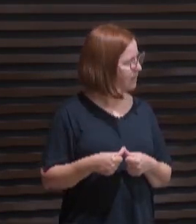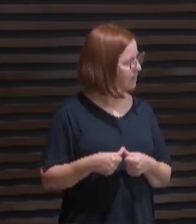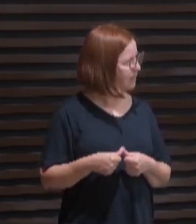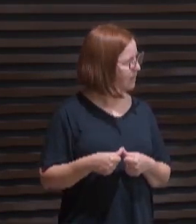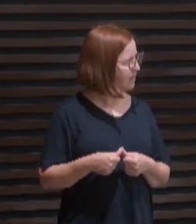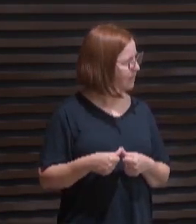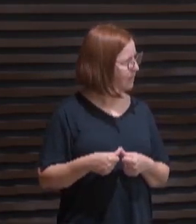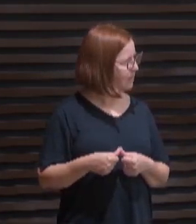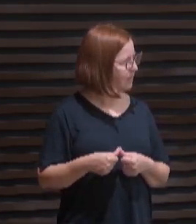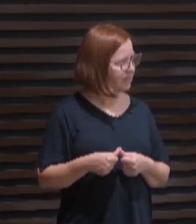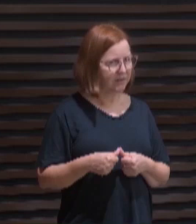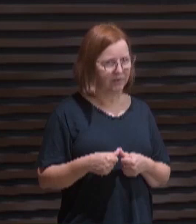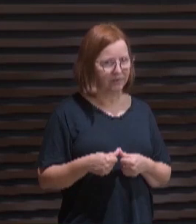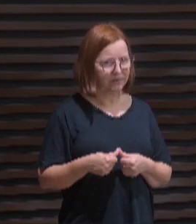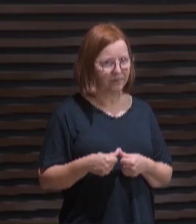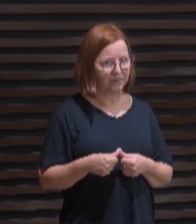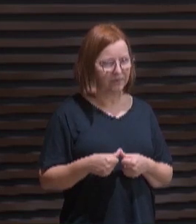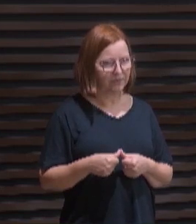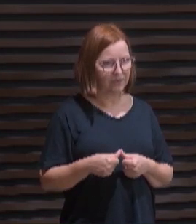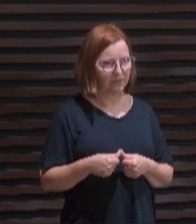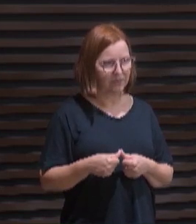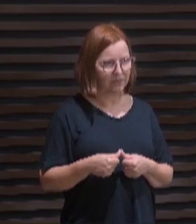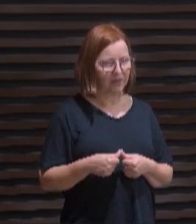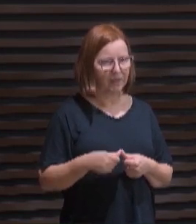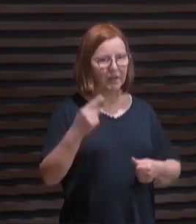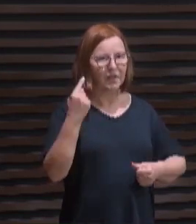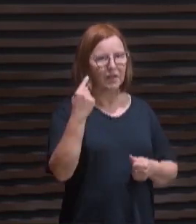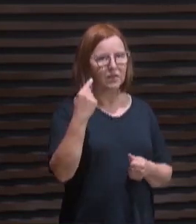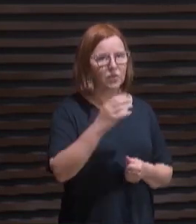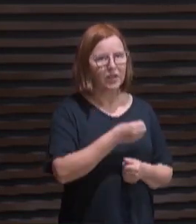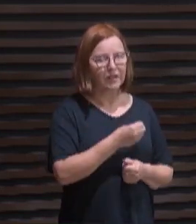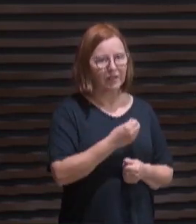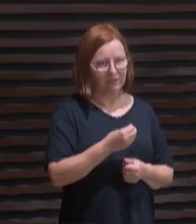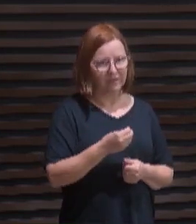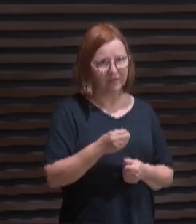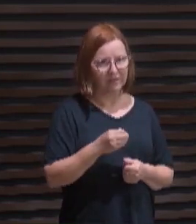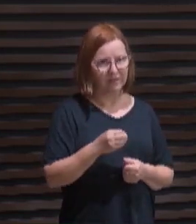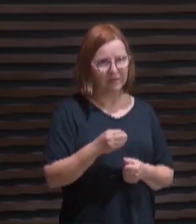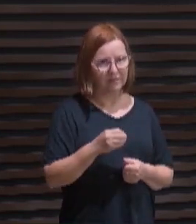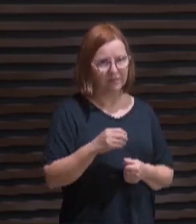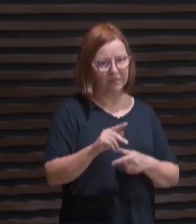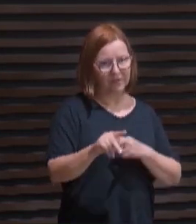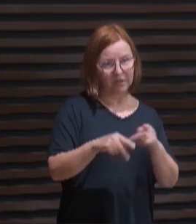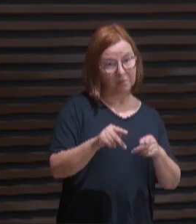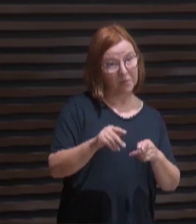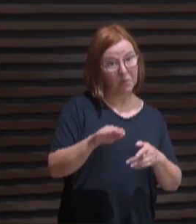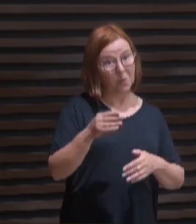na arquibancada da sua vida? O público ou